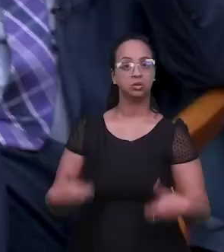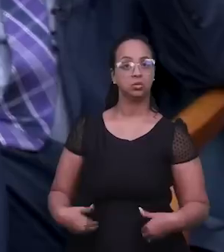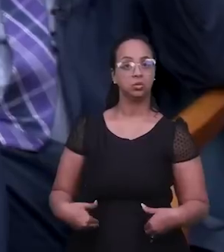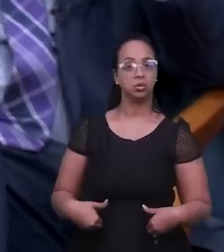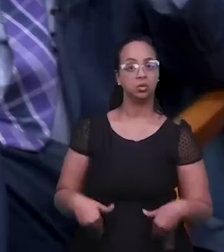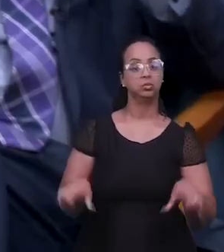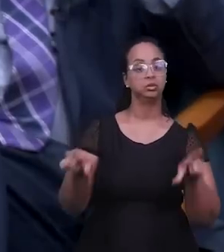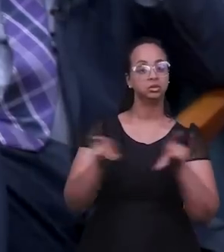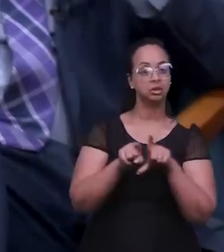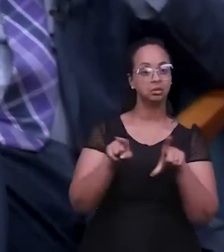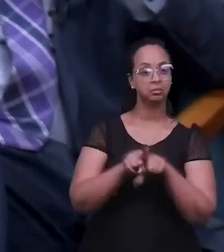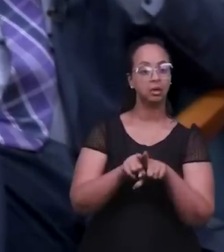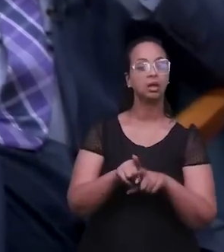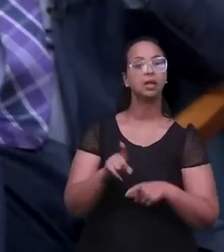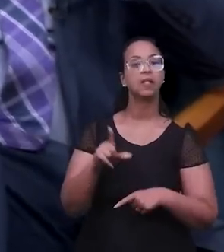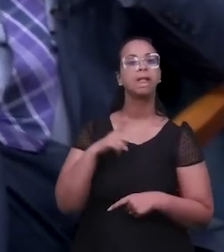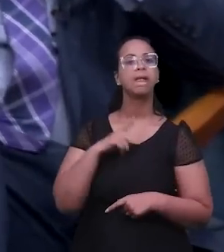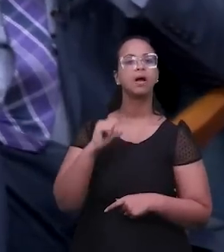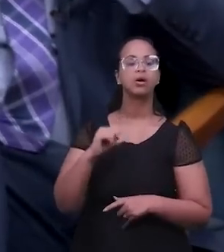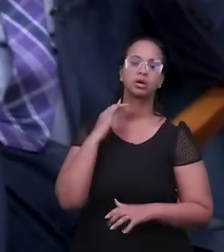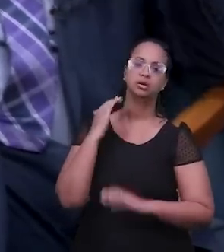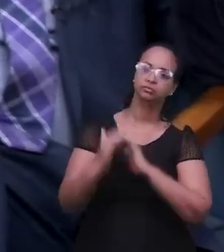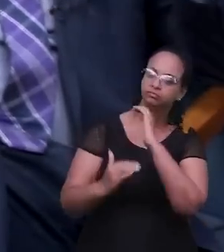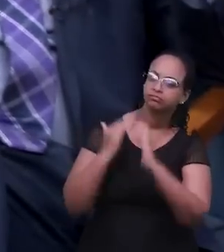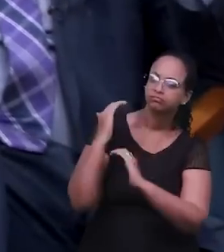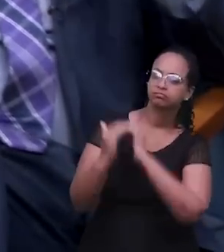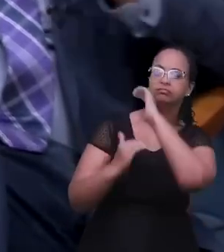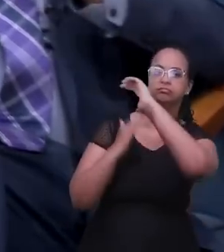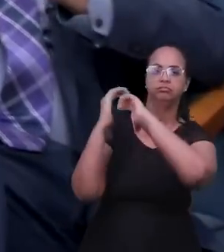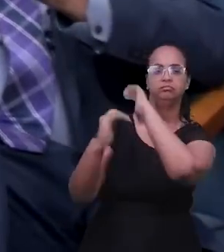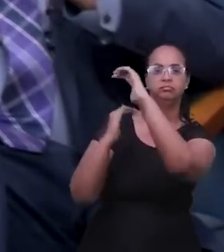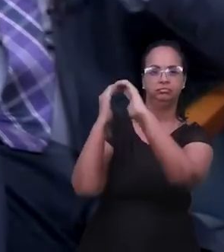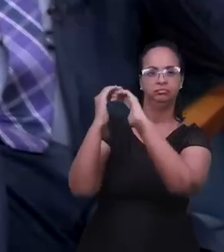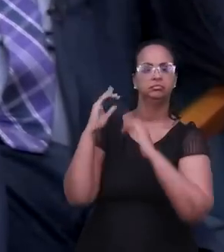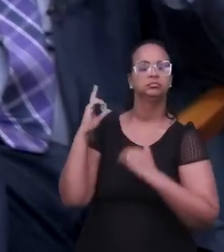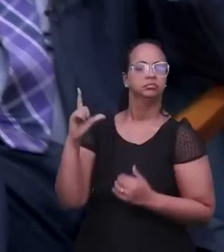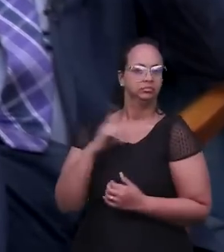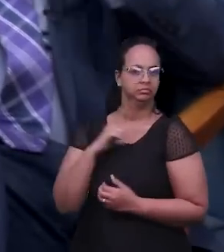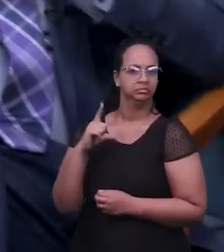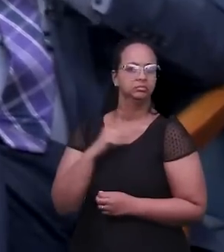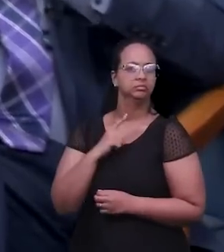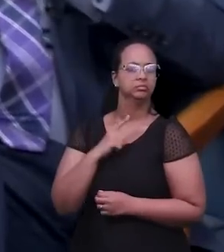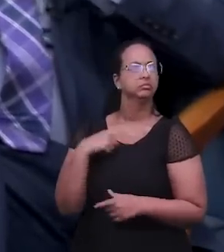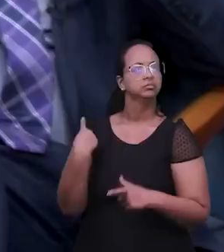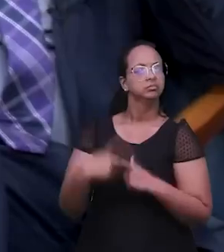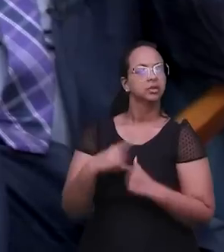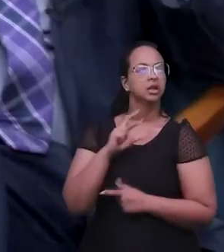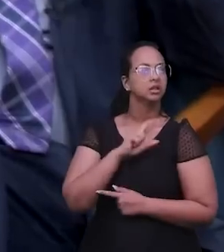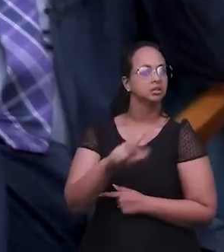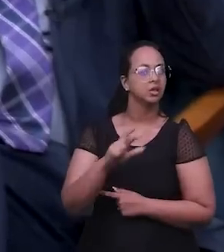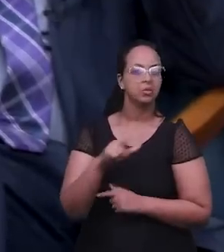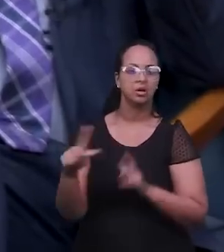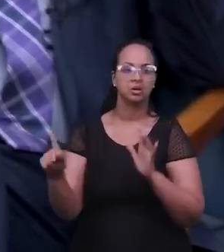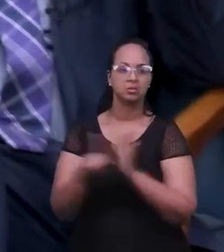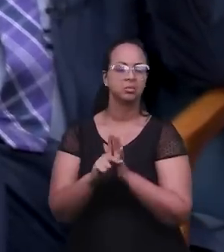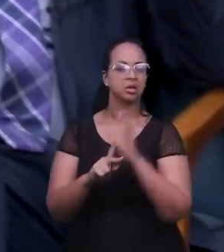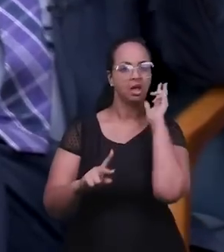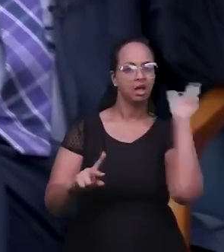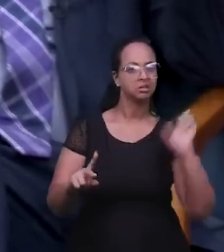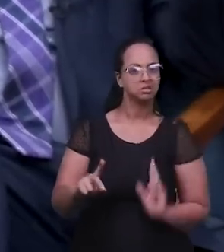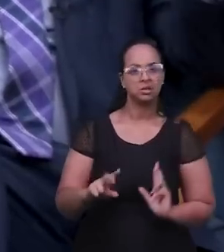Nós estamos falando de ministério no corpo, e o ministério é no corpo, o ministério se aperfeiçoa no corpo, se desenvolve no